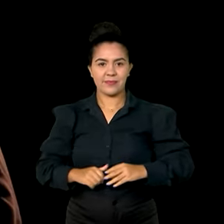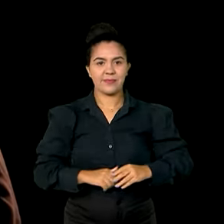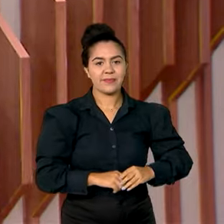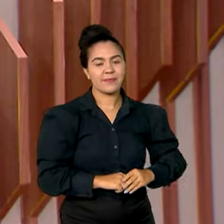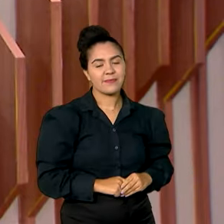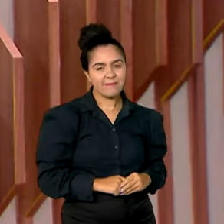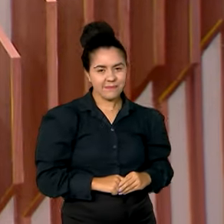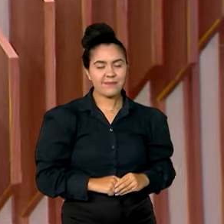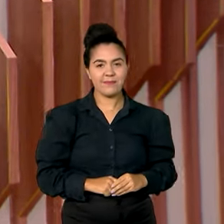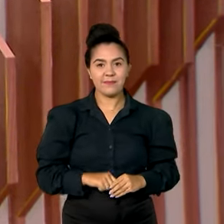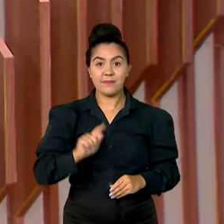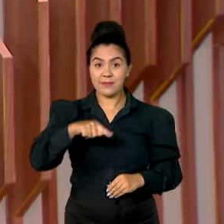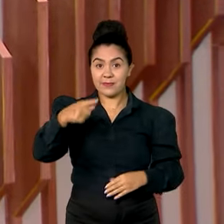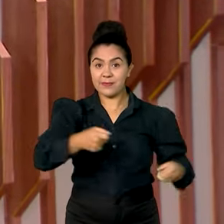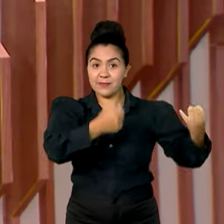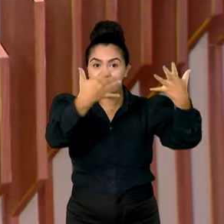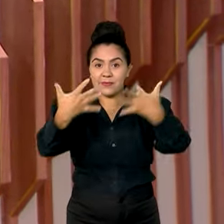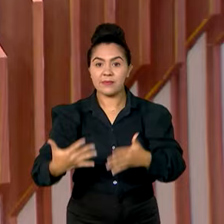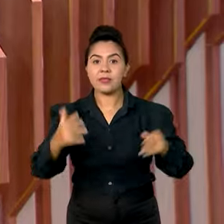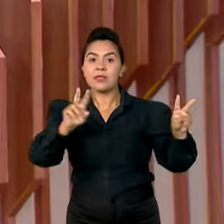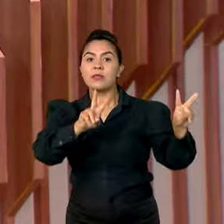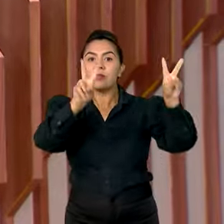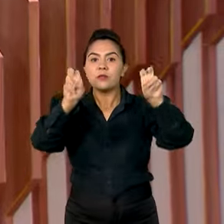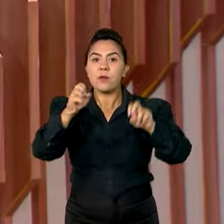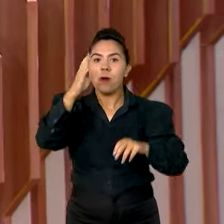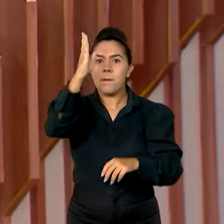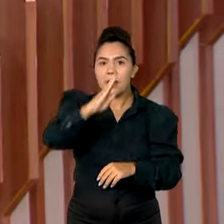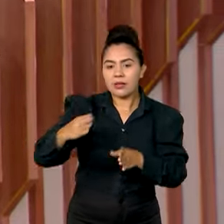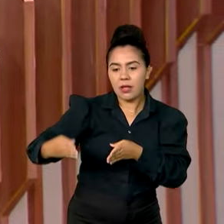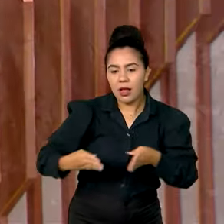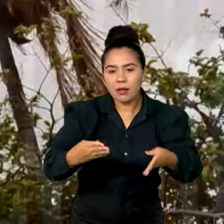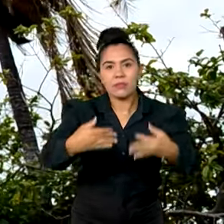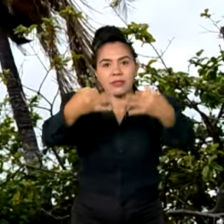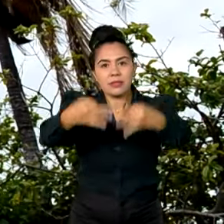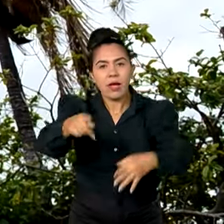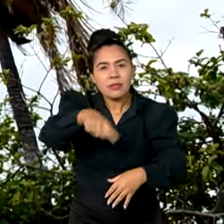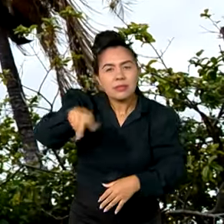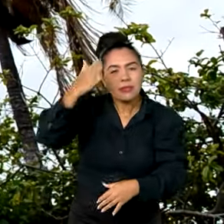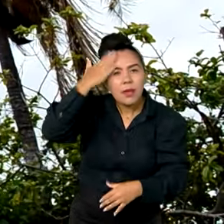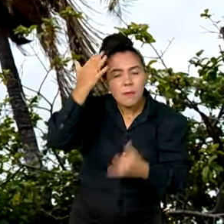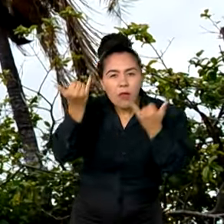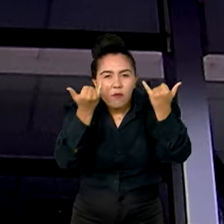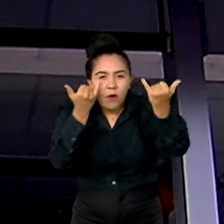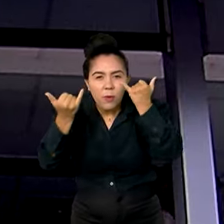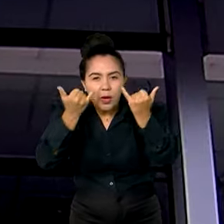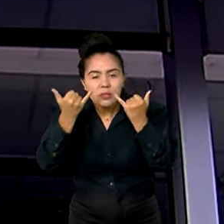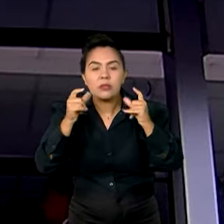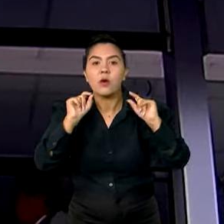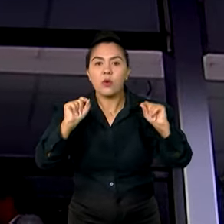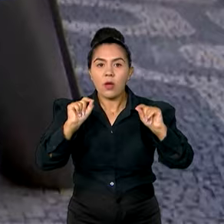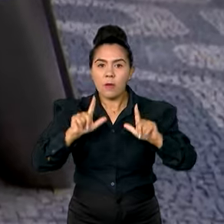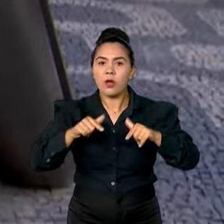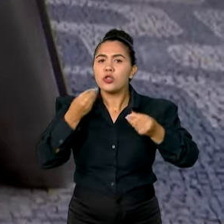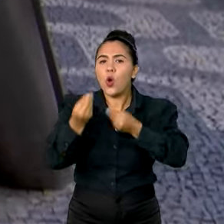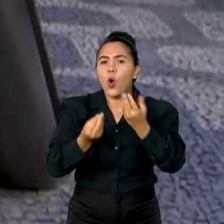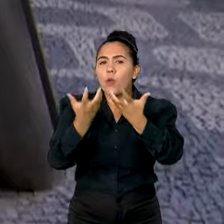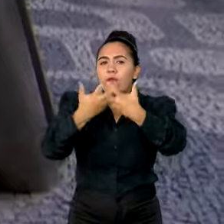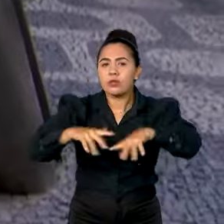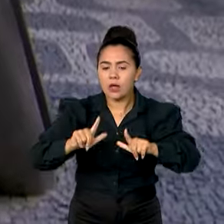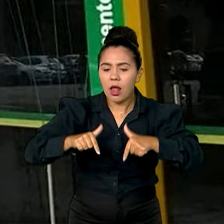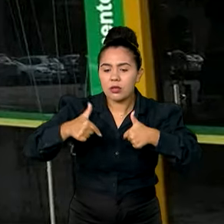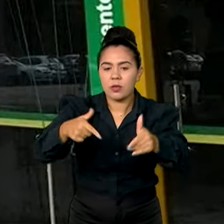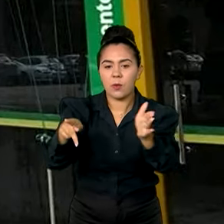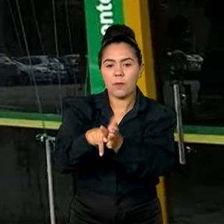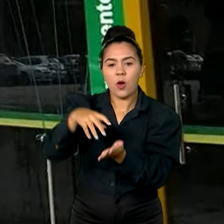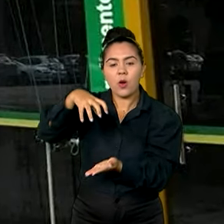seleçãocaixacultural.com.br. Veja a seguir no quadro Brasil no Rumo Certo, você vai saber mais sobre a atuação dos bancos públicos federais